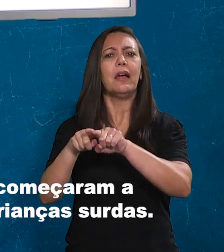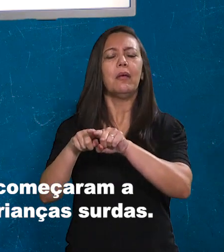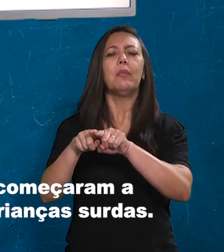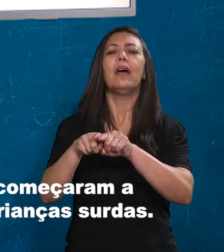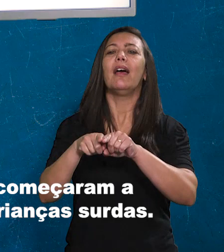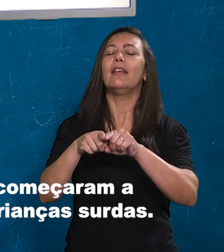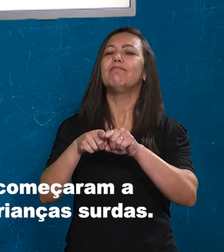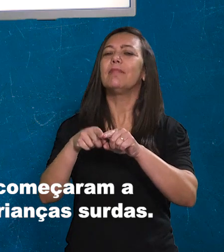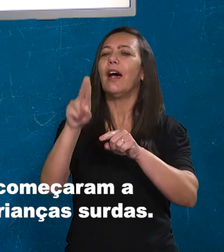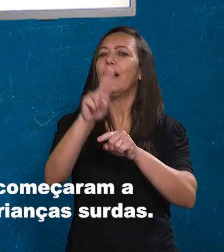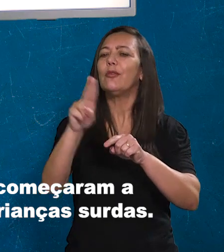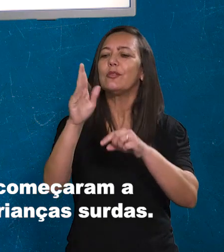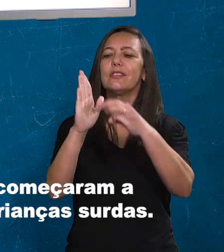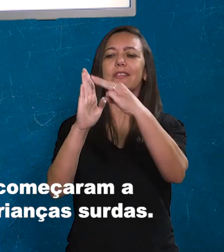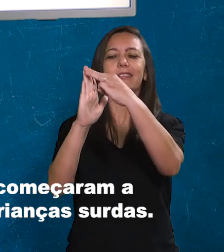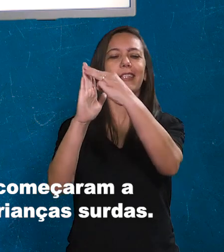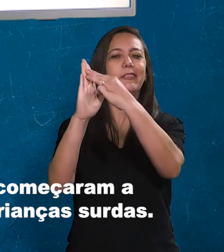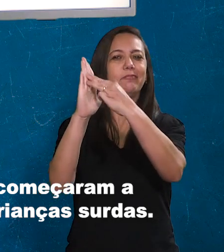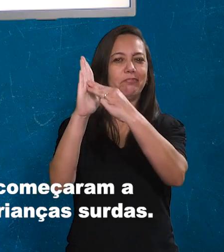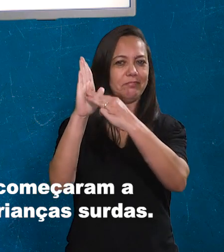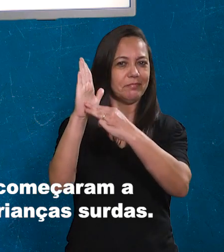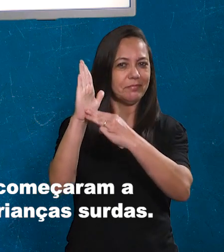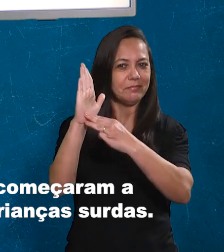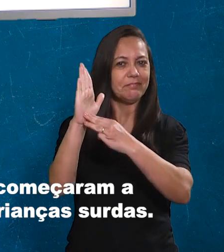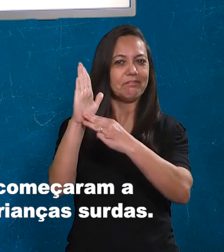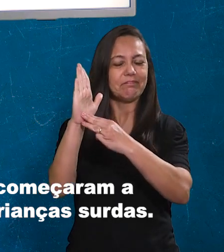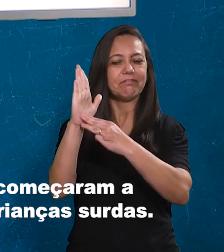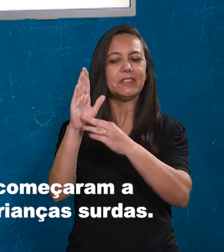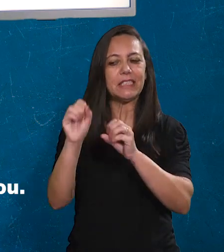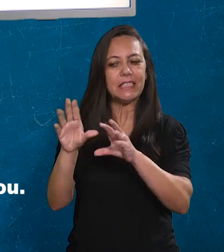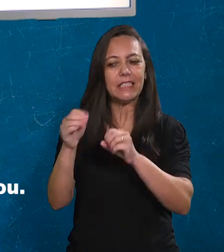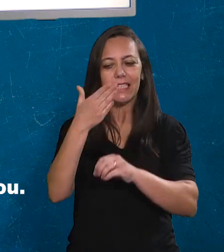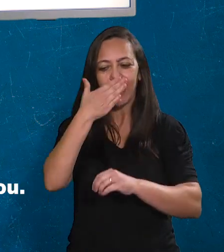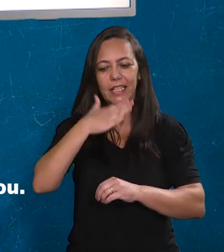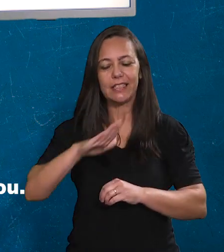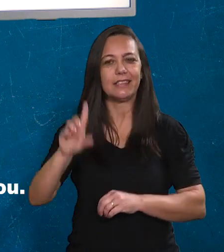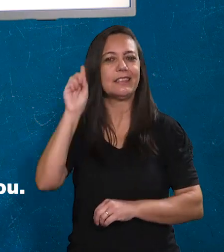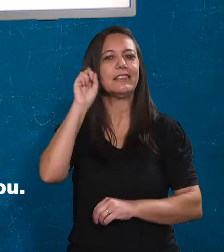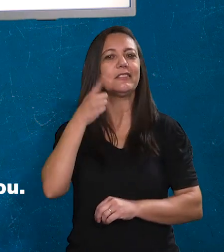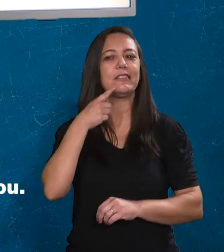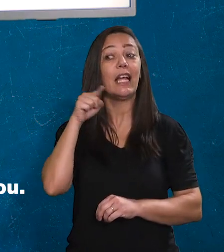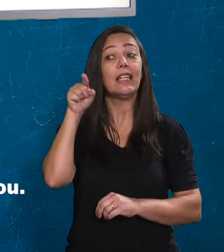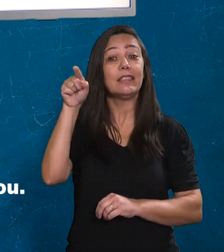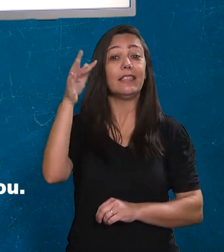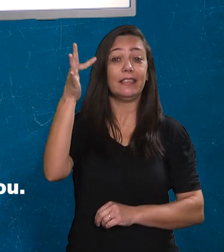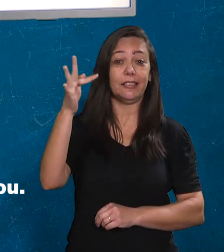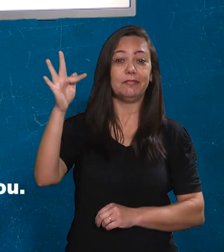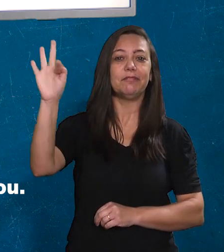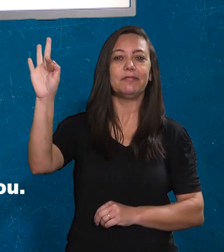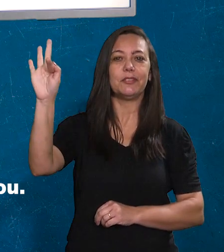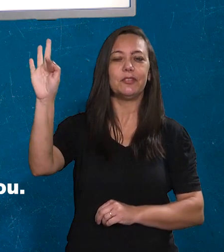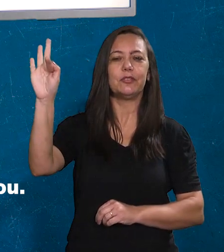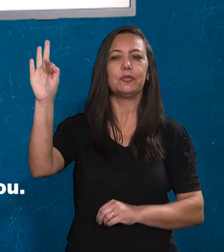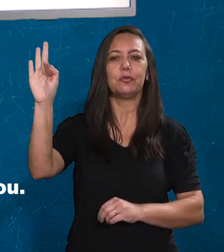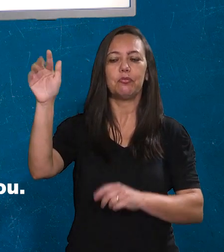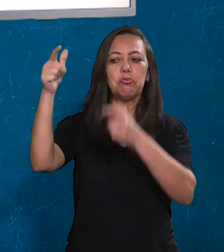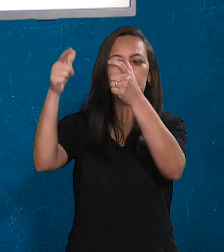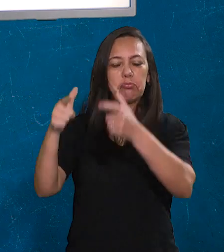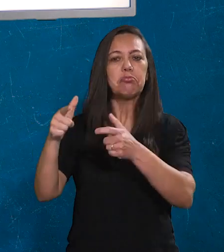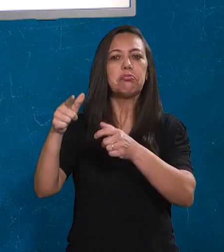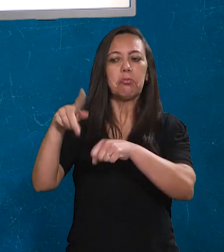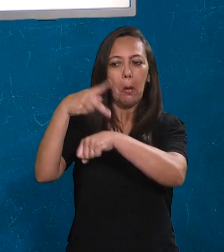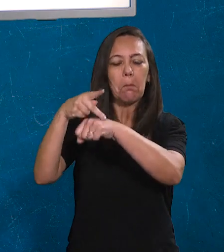desenvolver esse método e trabalhar também com crianças surdas. Então, lá na França foi onde tudo